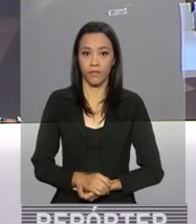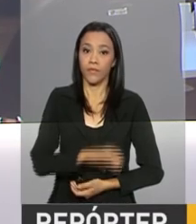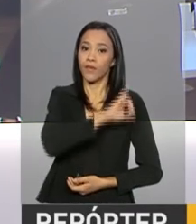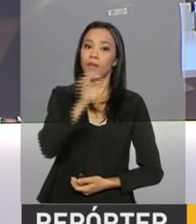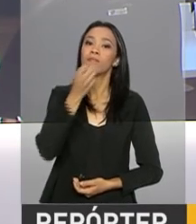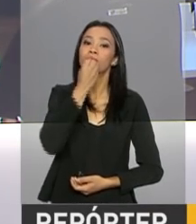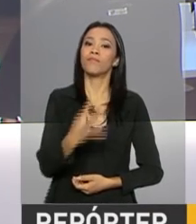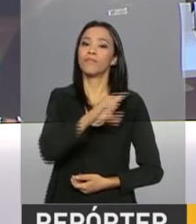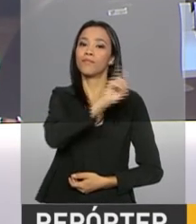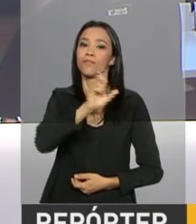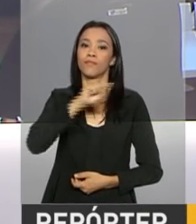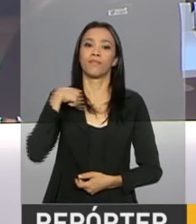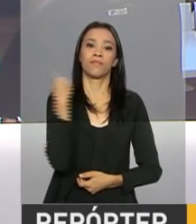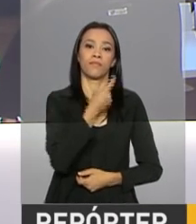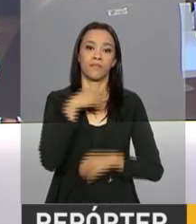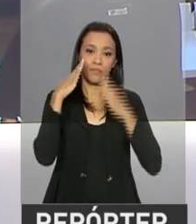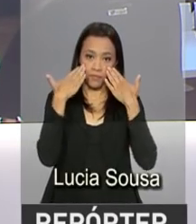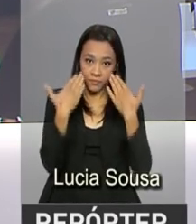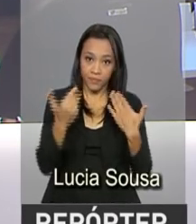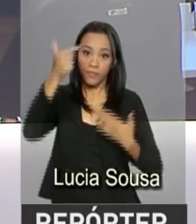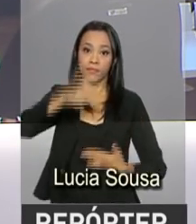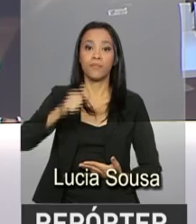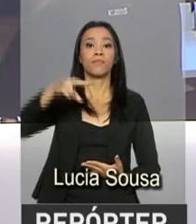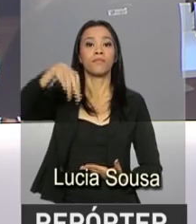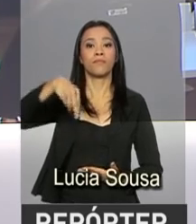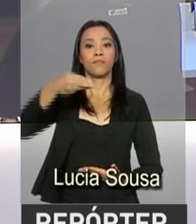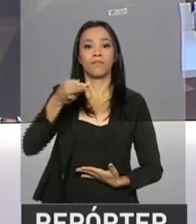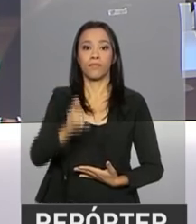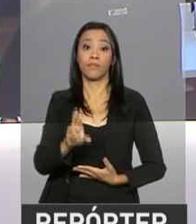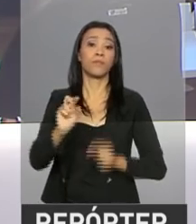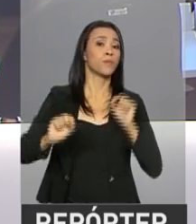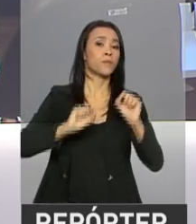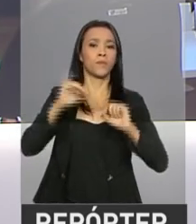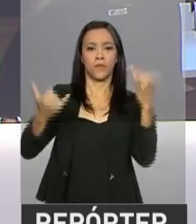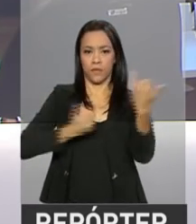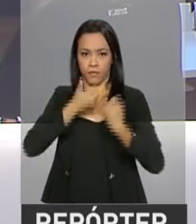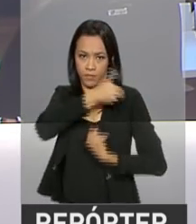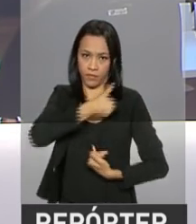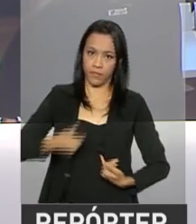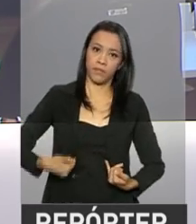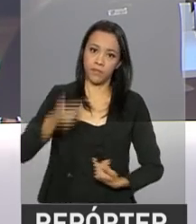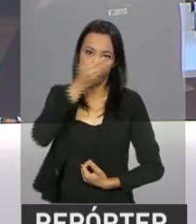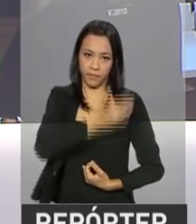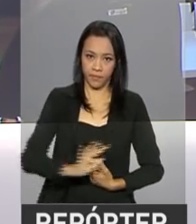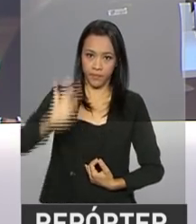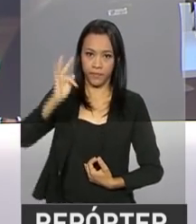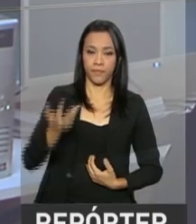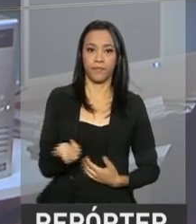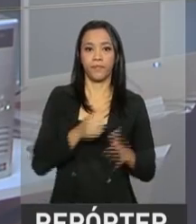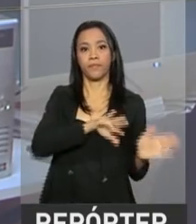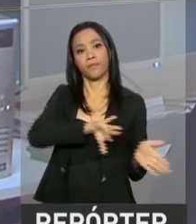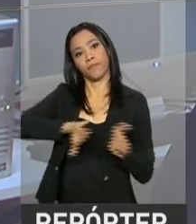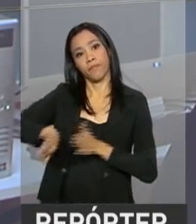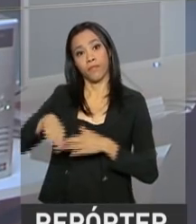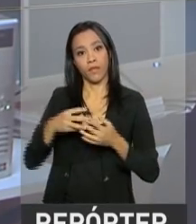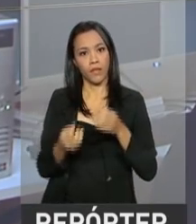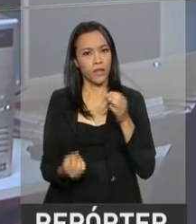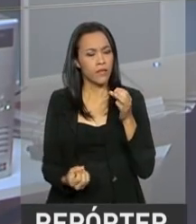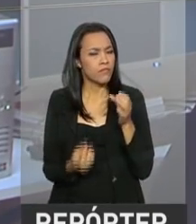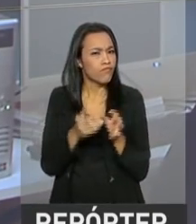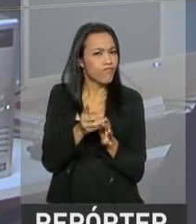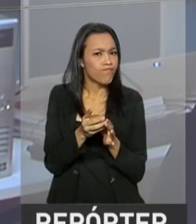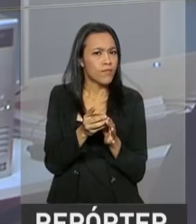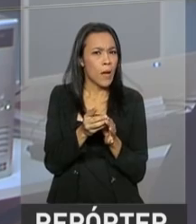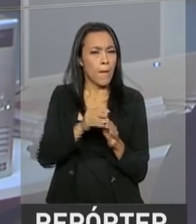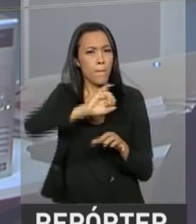Olá, bom dia. Estamos de volta com mais uma edição do Repórter NBR e as notícias do governo federal. Criar um país